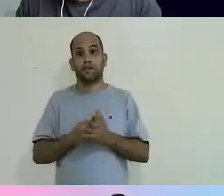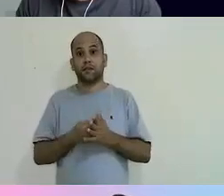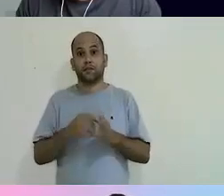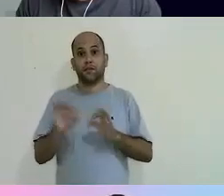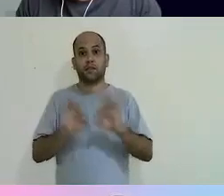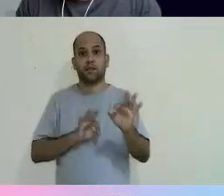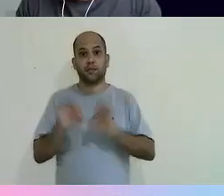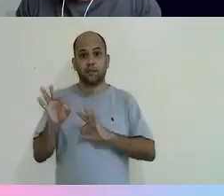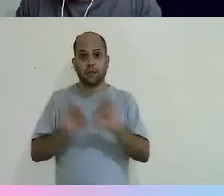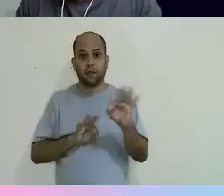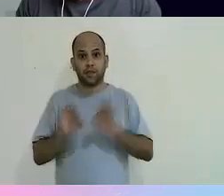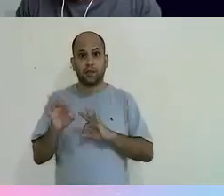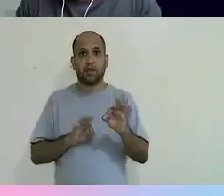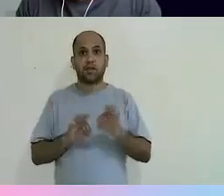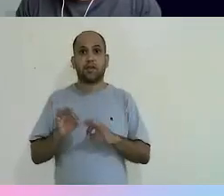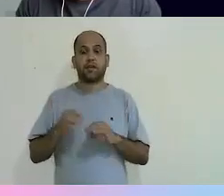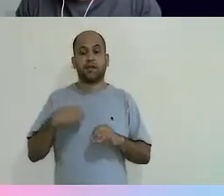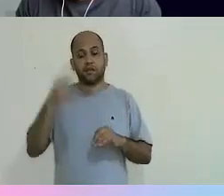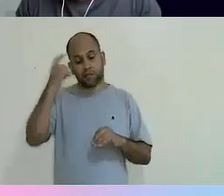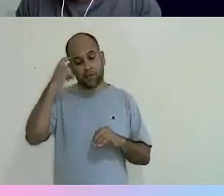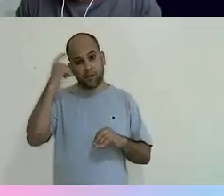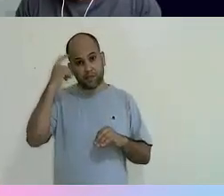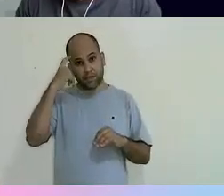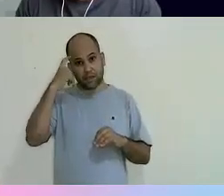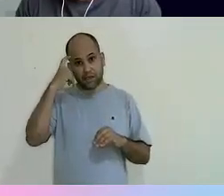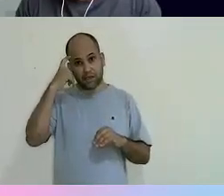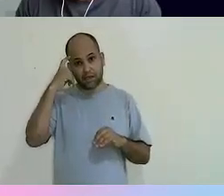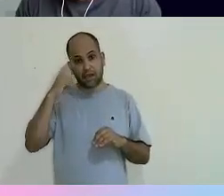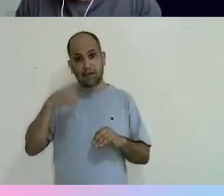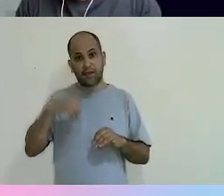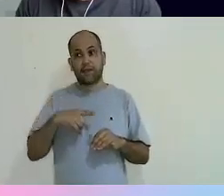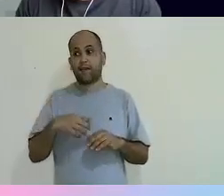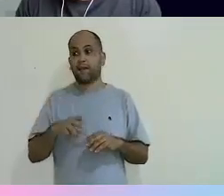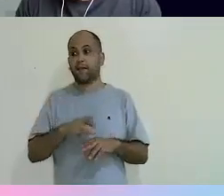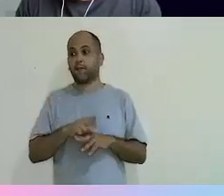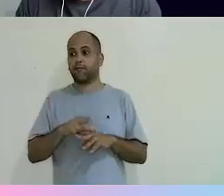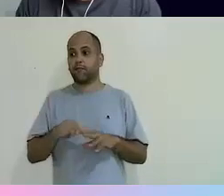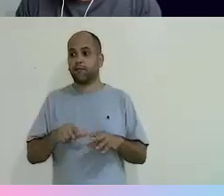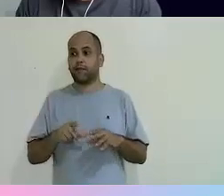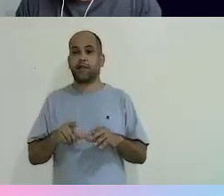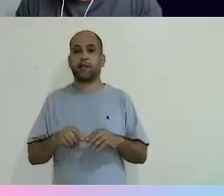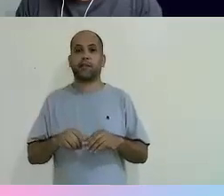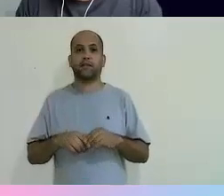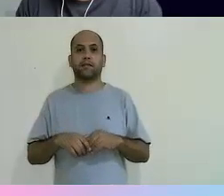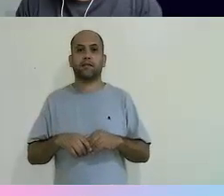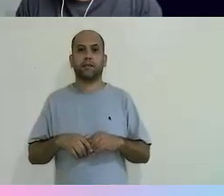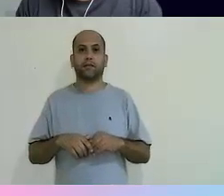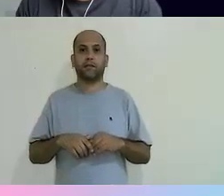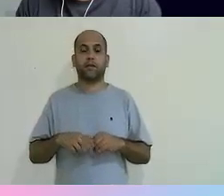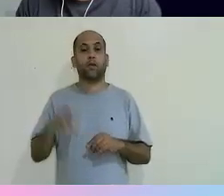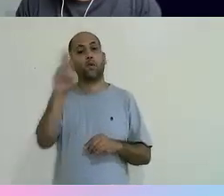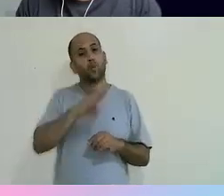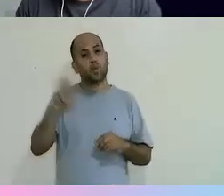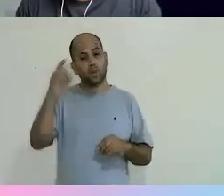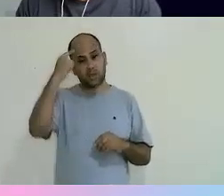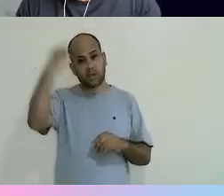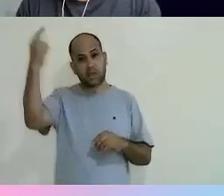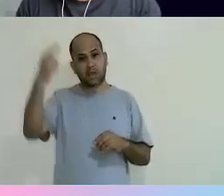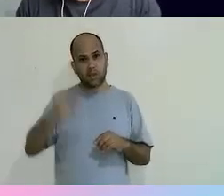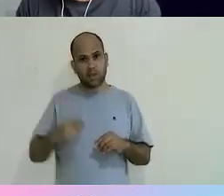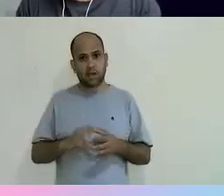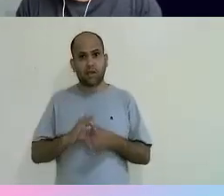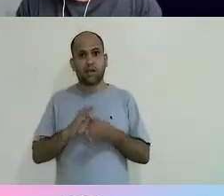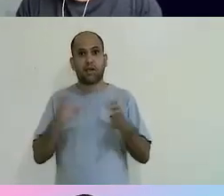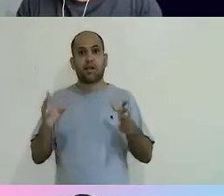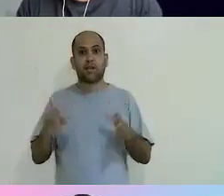planejamento, tipo, ah, eu pensei assim dessa forma e se não for dessa forma, eu não vou. Né? Usa a criatividade, se abre,